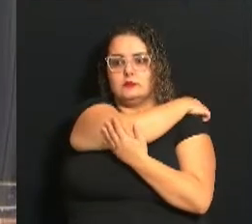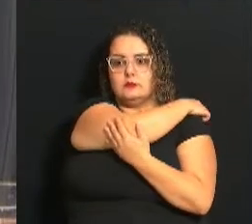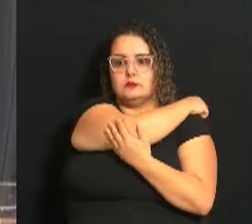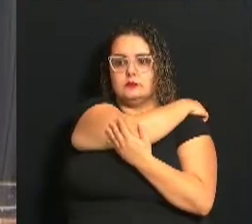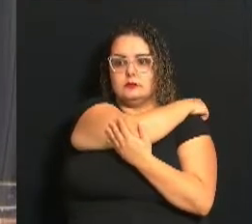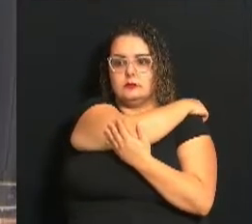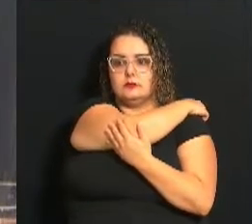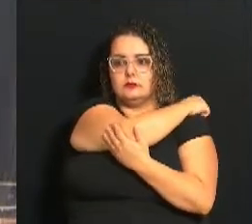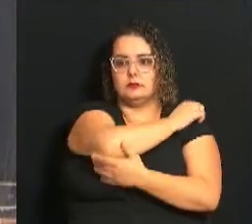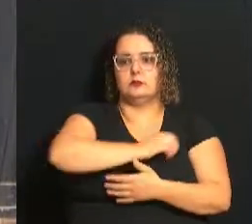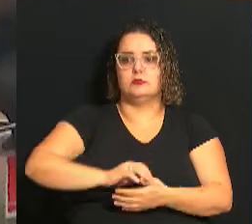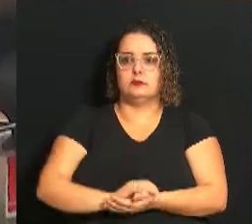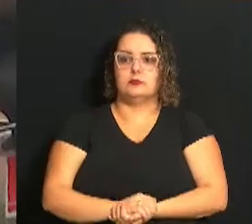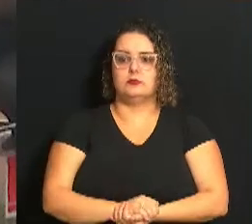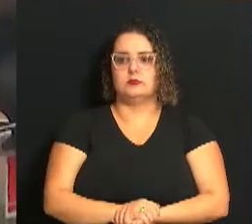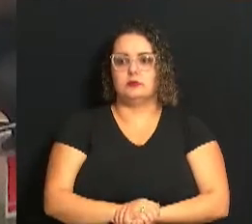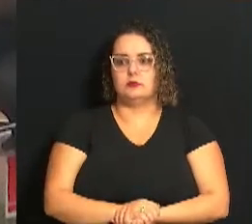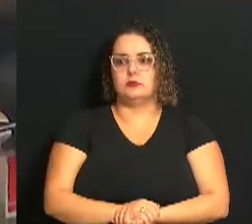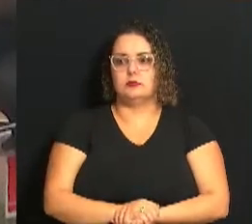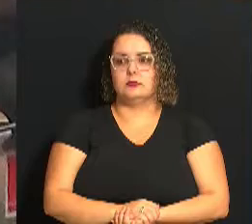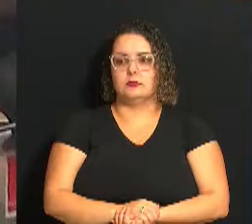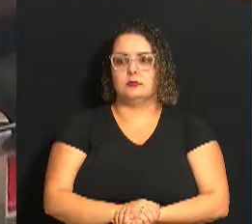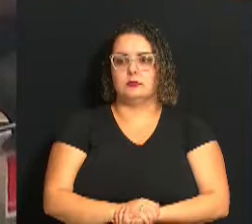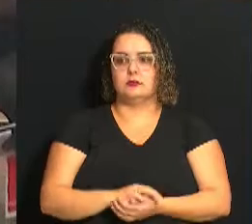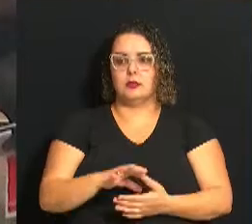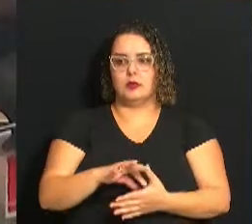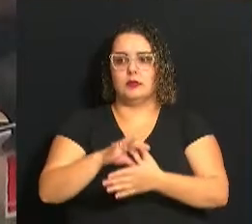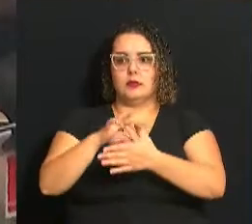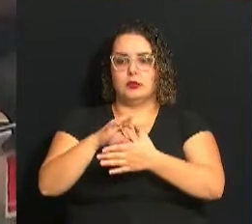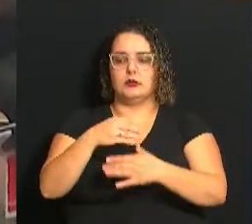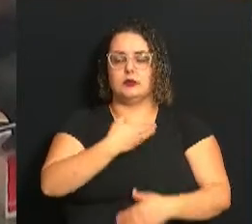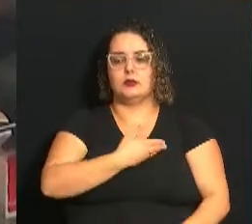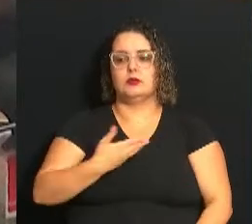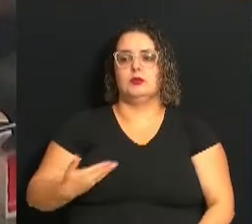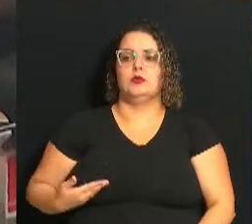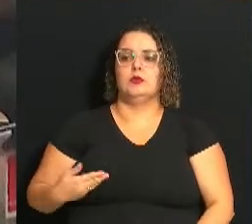Muito obrigado. Eu passo a palavra ao líder de governo, vereador Rossini.